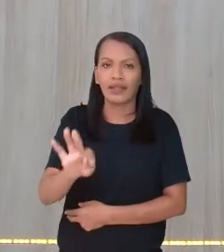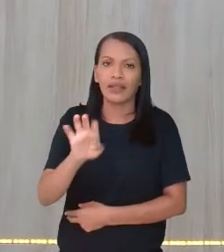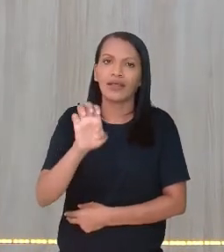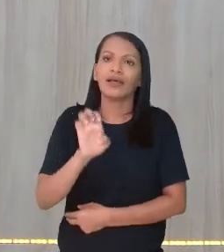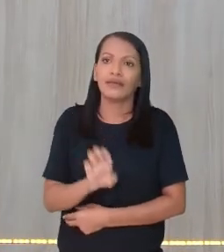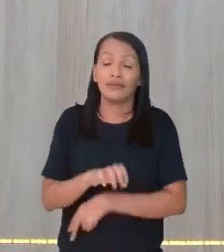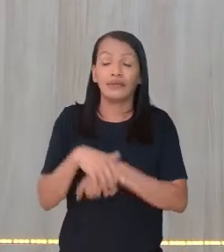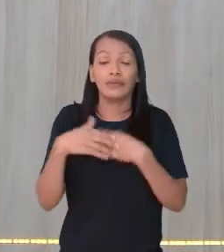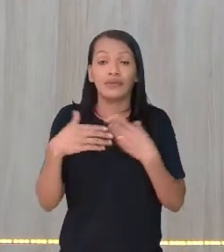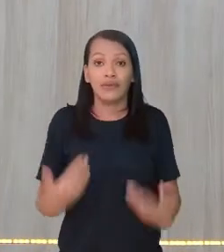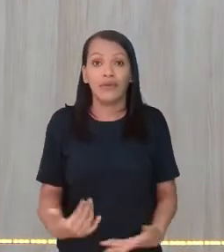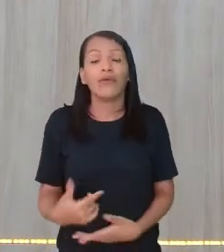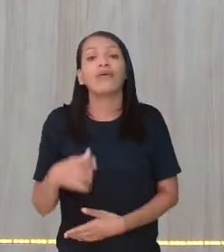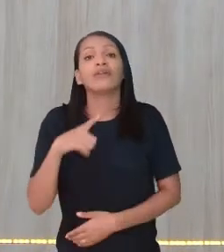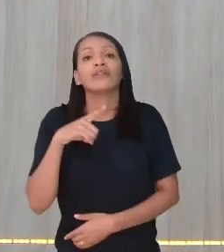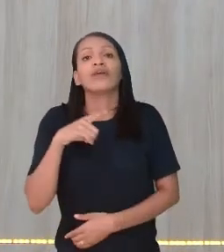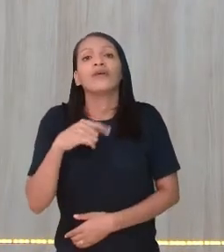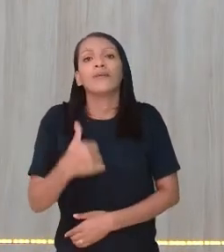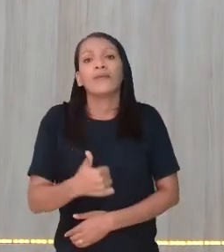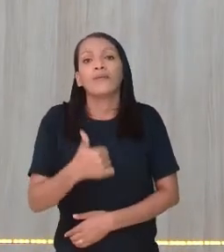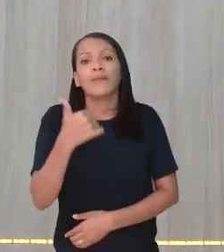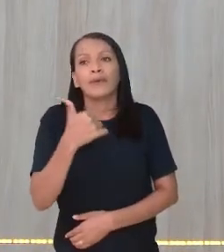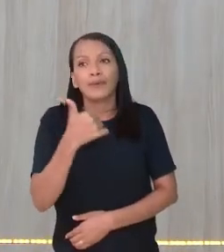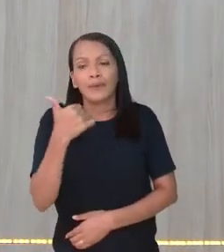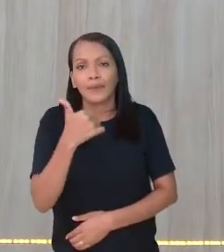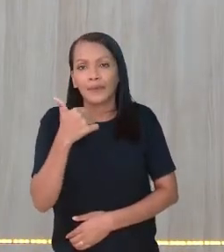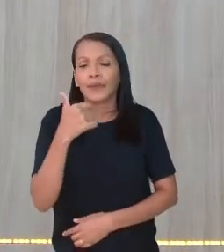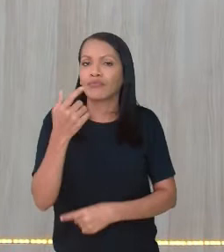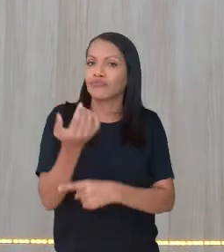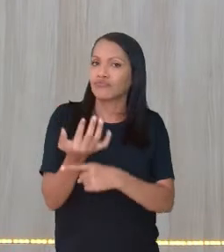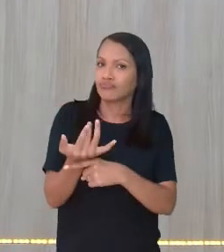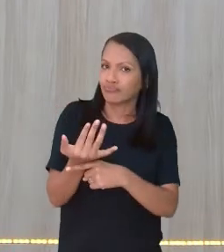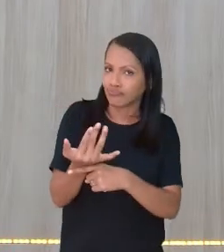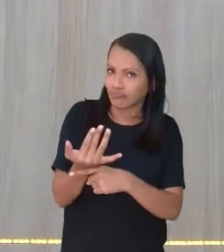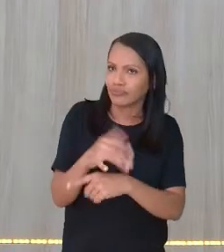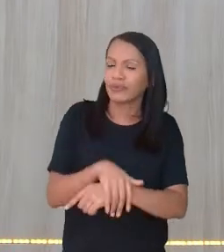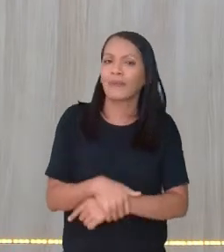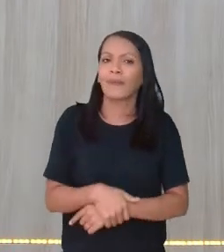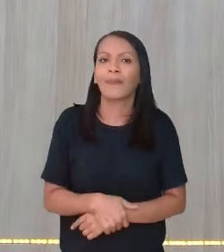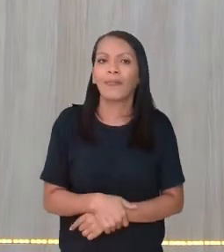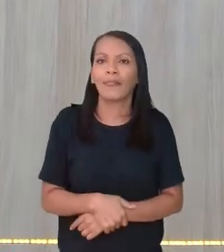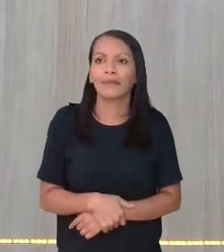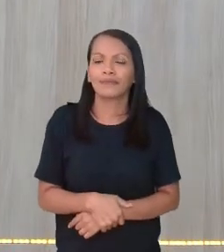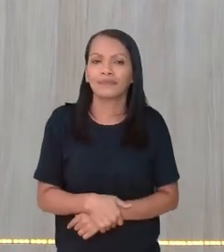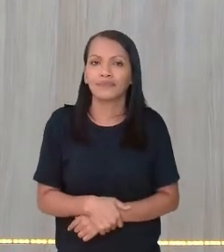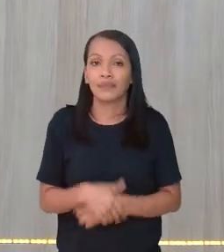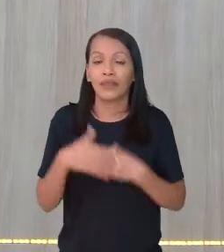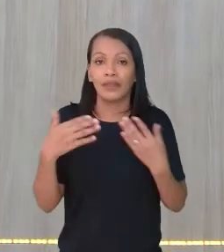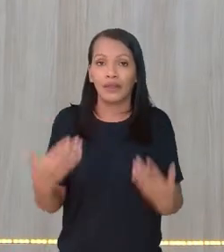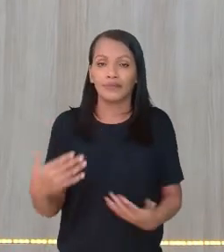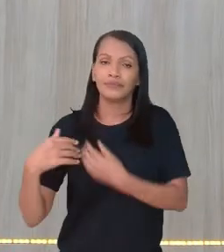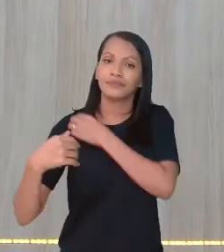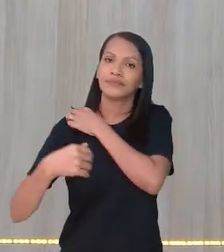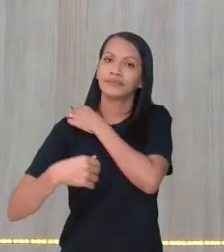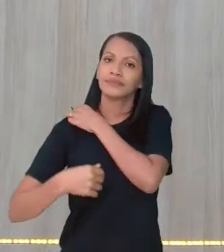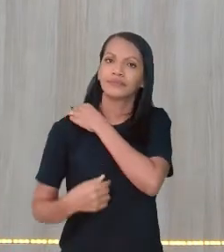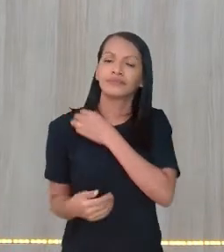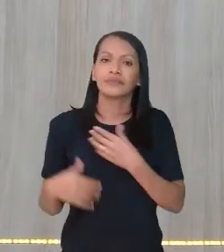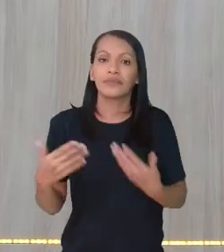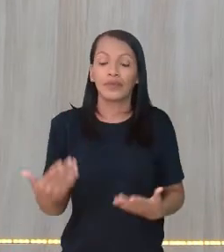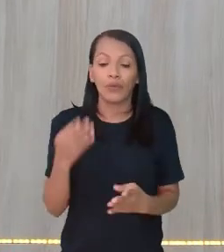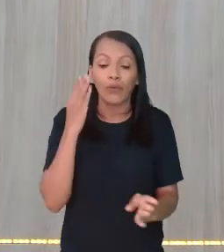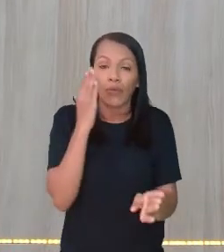que é 1/2. Se eu multiplicar tanto o numerador quanto o denominador por 2, eu encontro uma